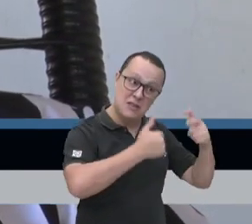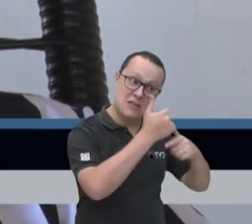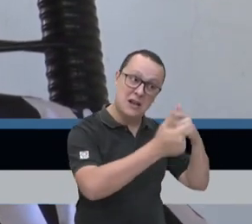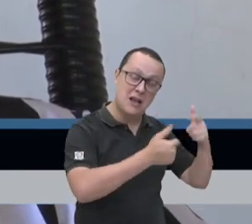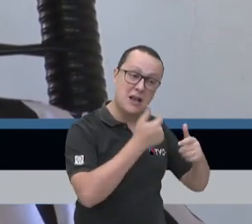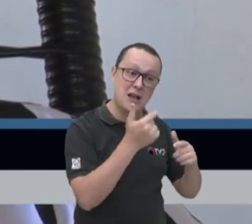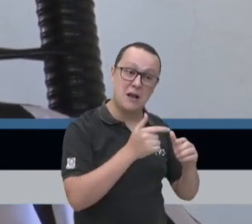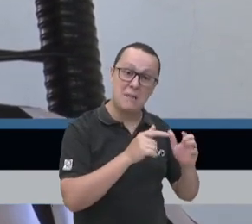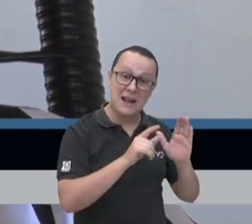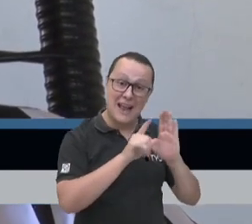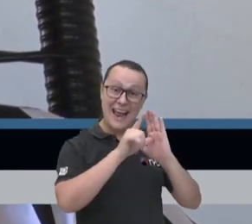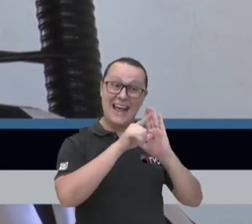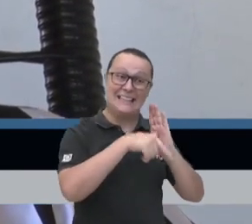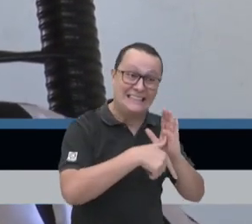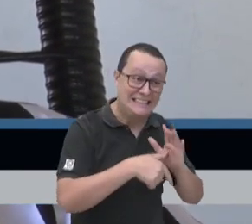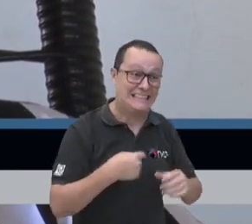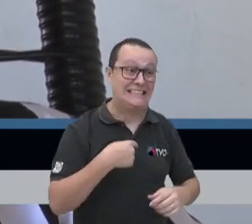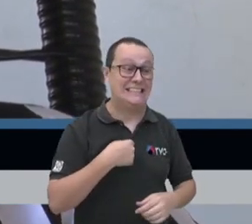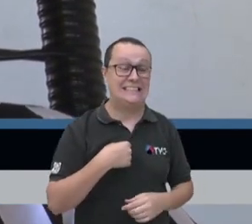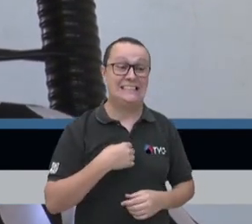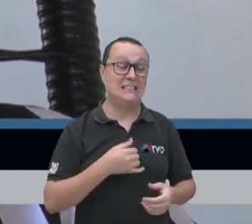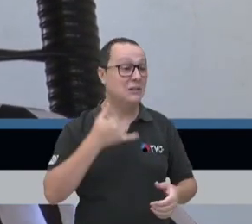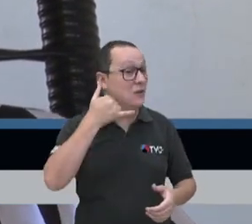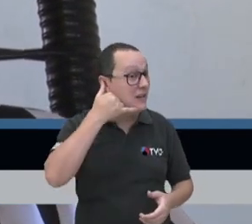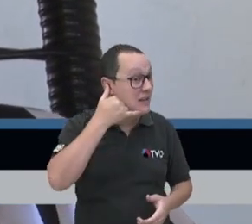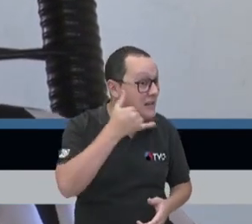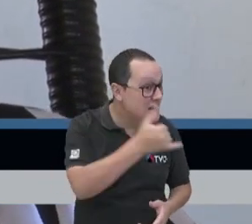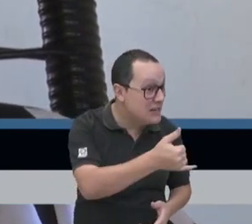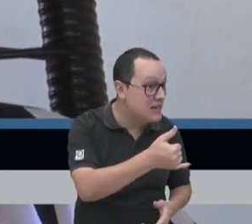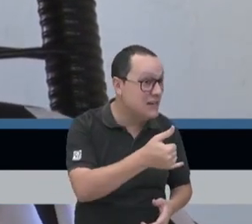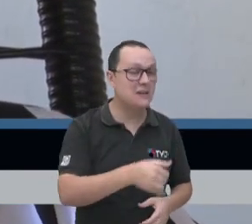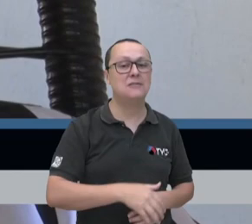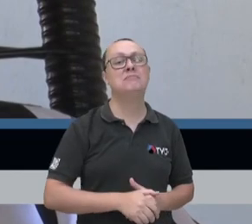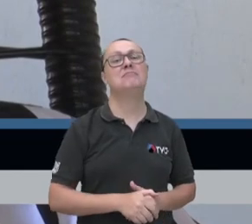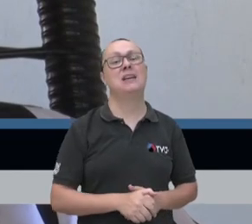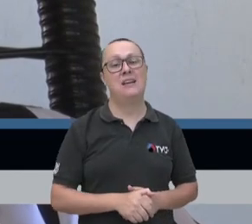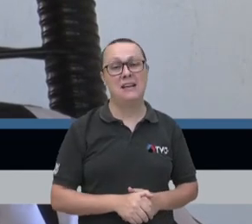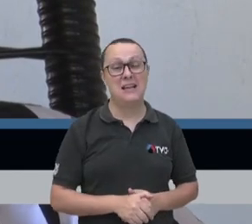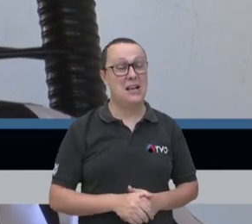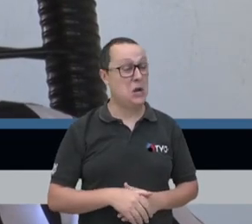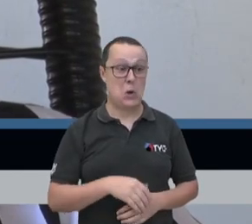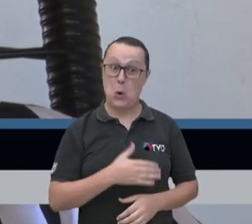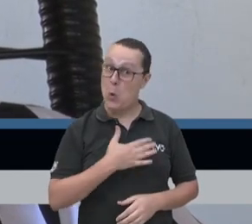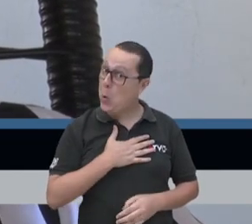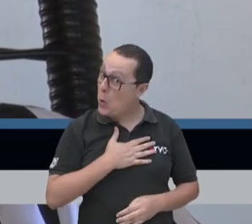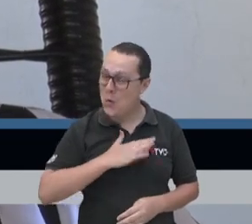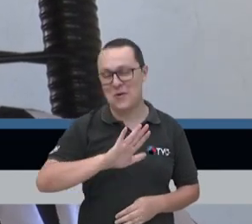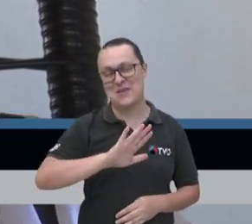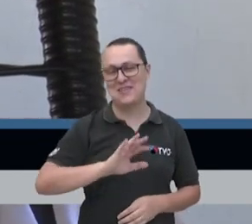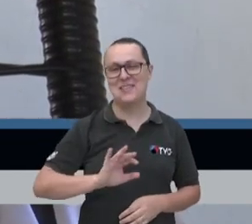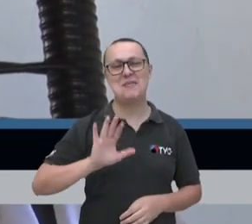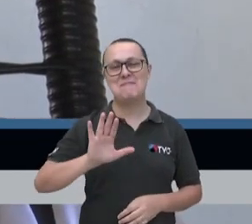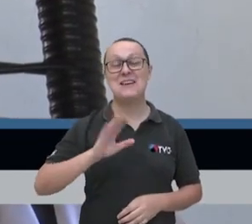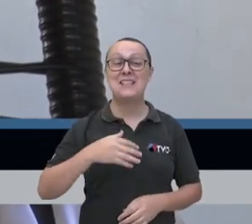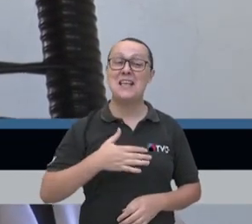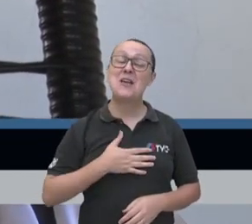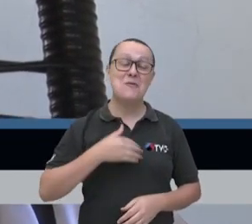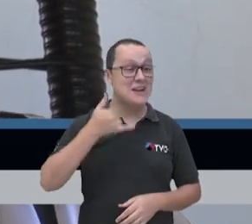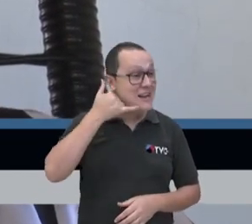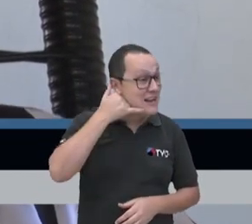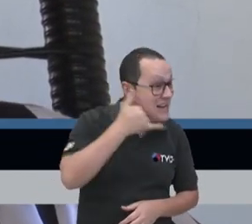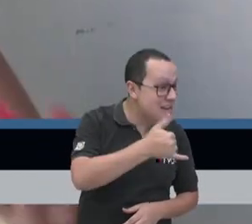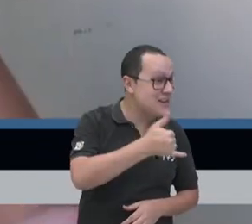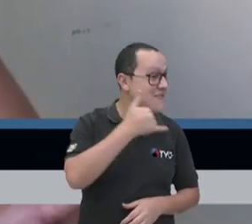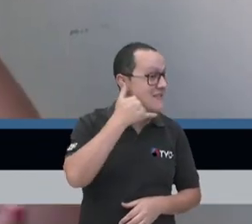se ela demora a vir, eu fico doidinha ligando para ela. Ela não gosta que eu ligue, mas eu fico